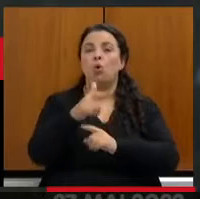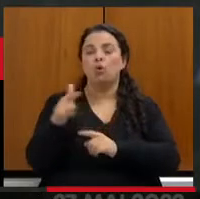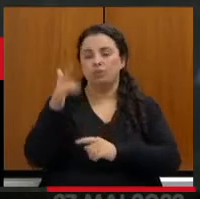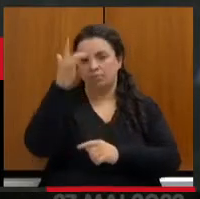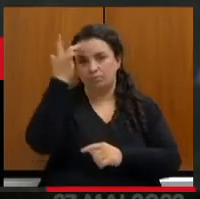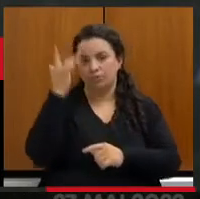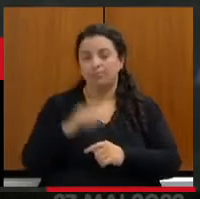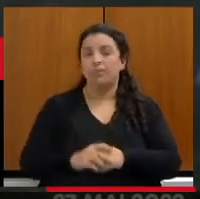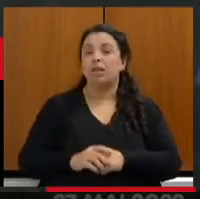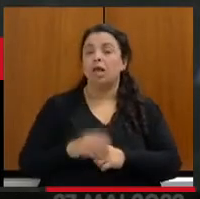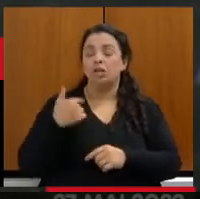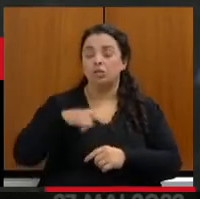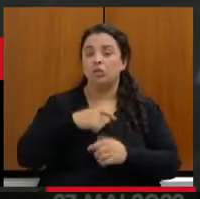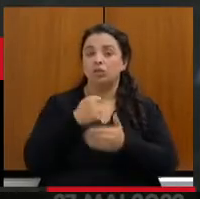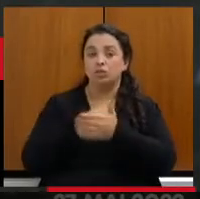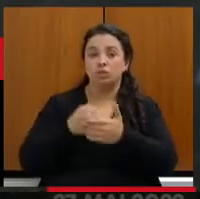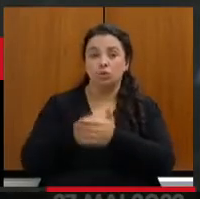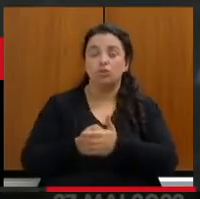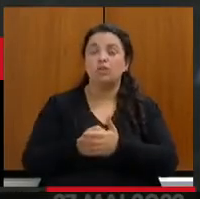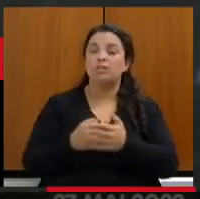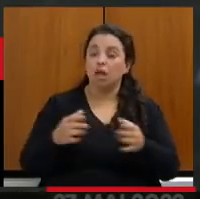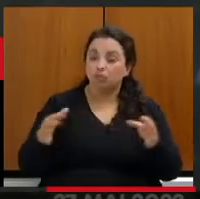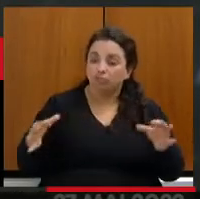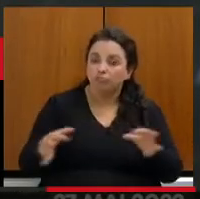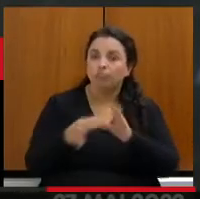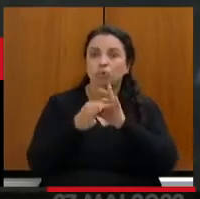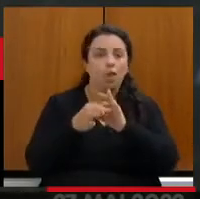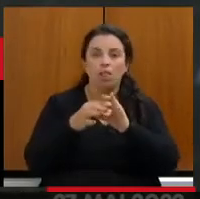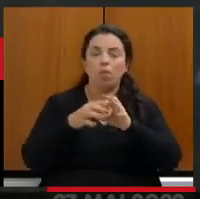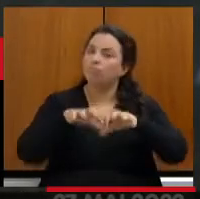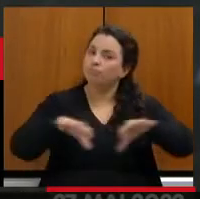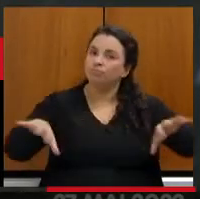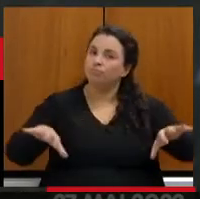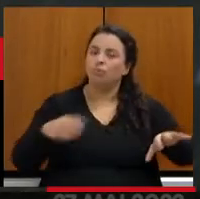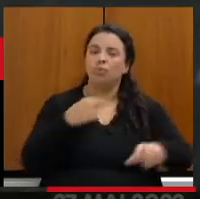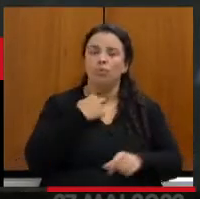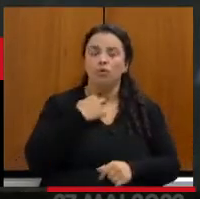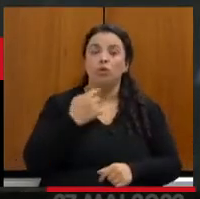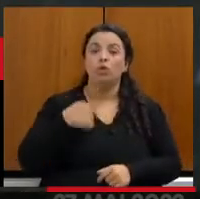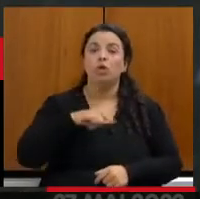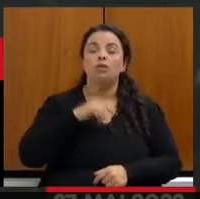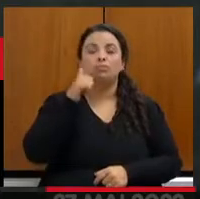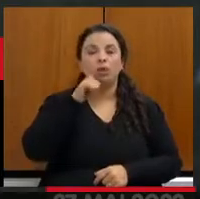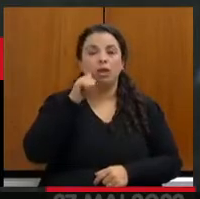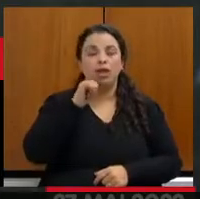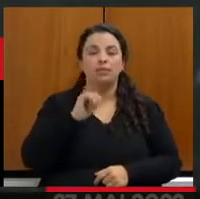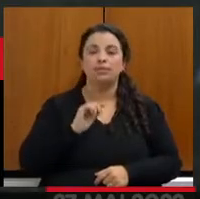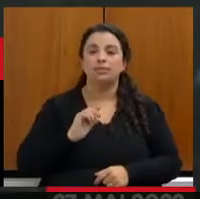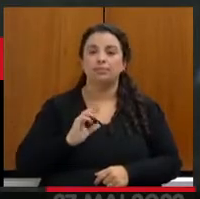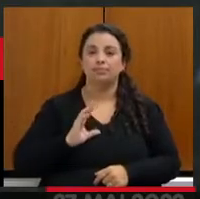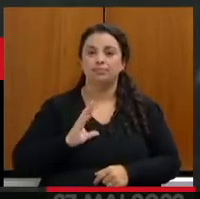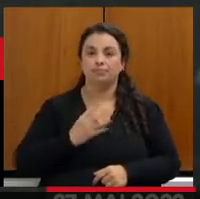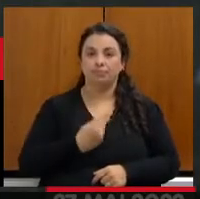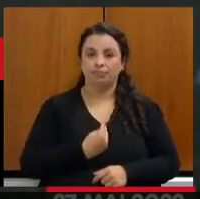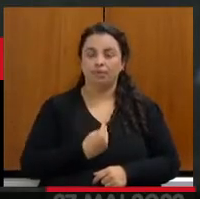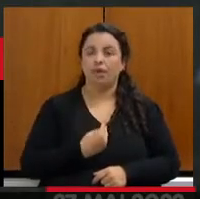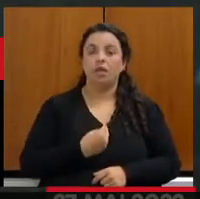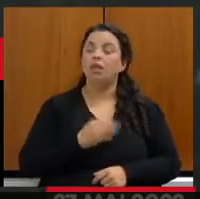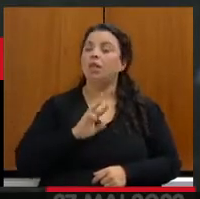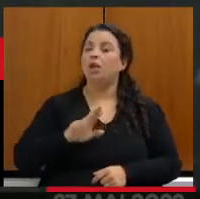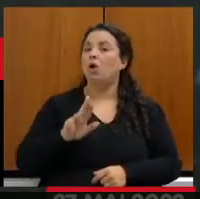indissociáveis aí eu gostaria de dizer que nós mulheres transam somos diferentes e também não estamos